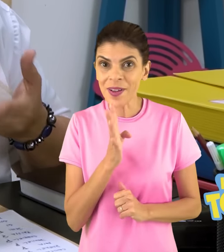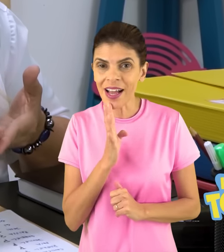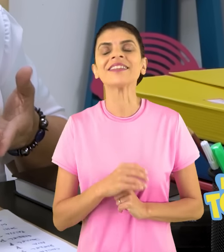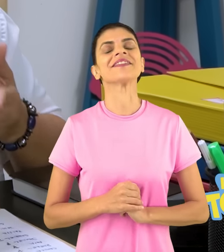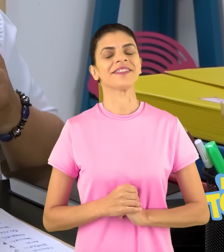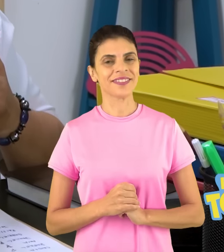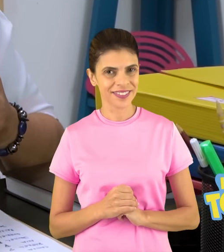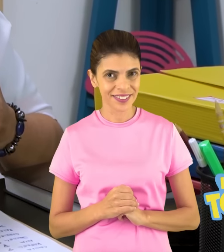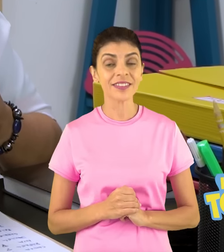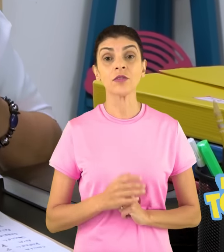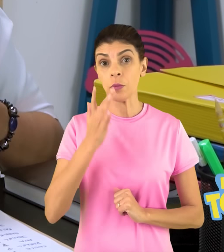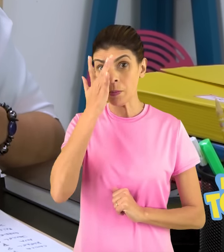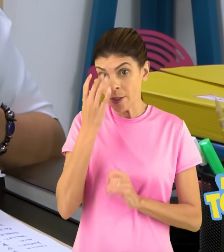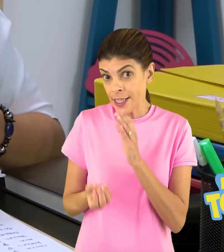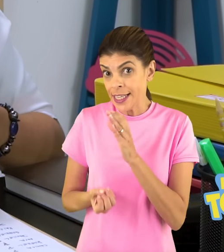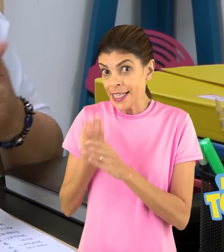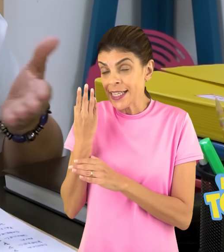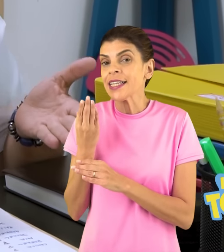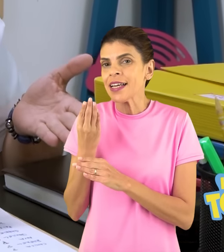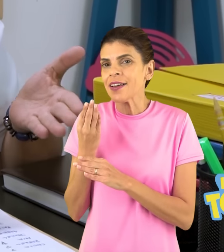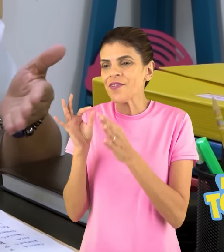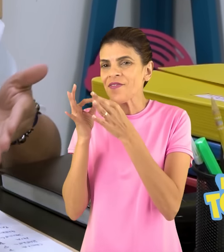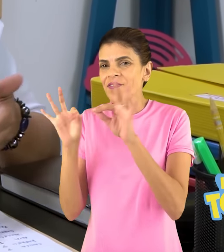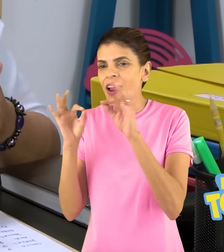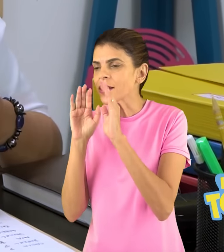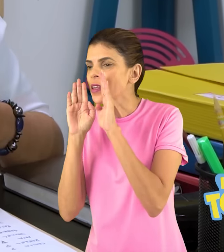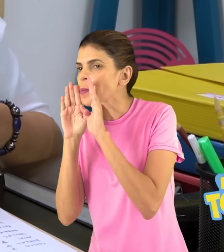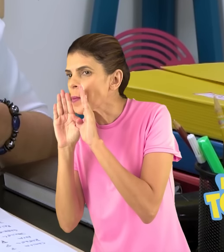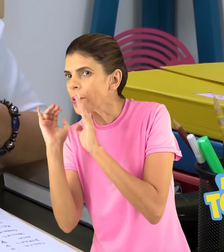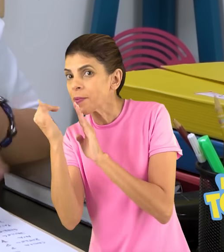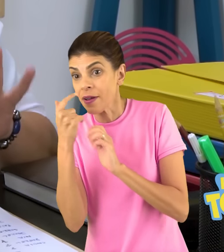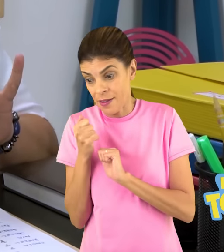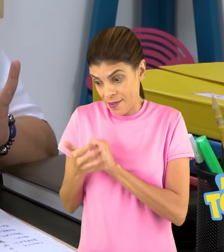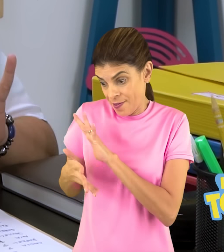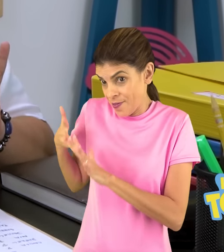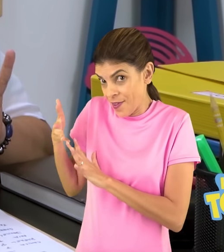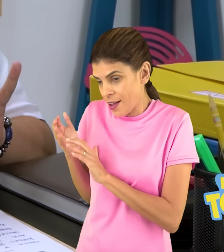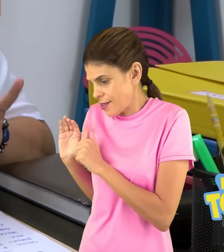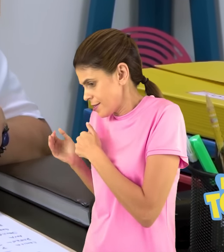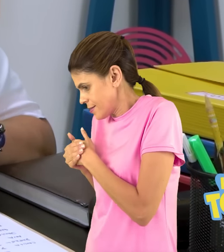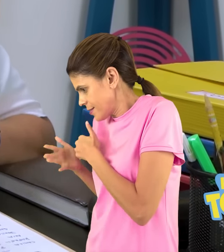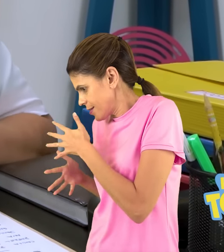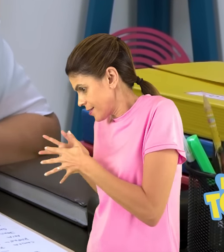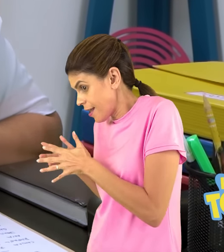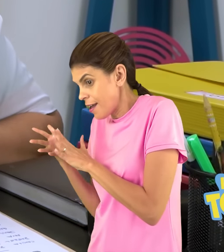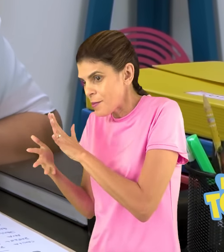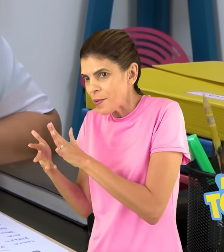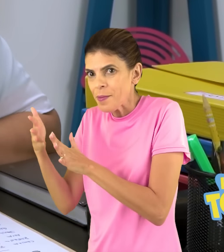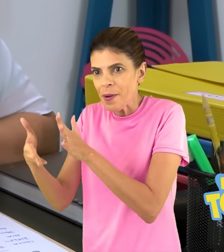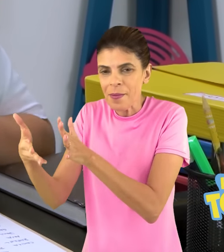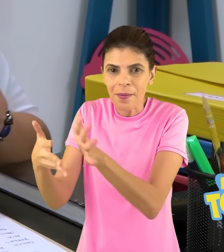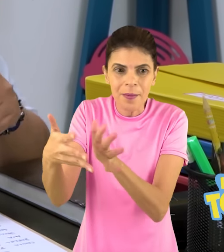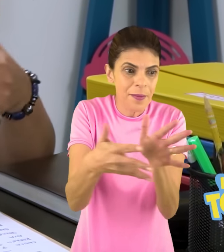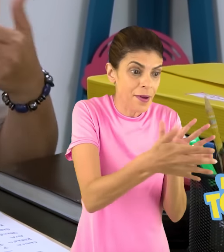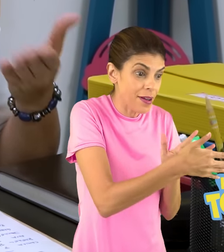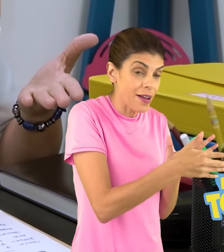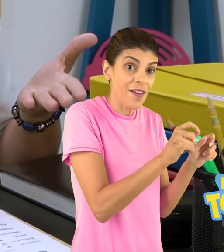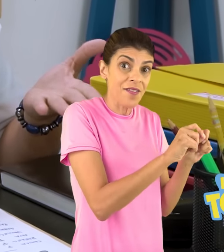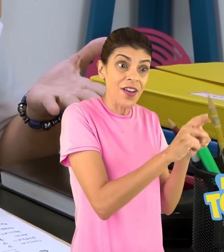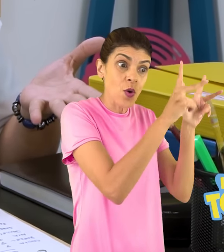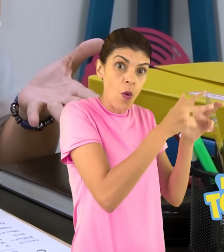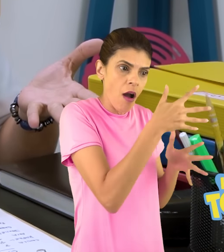Basicamente, uma pessoa vai criar uma frase e vai passar de pessoa pra pessoa. Uma de cada vez. A última pessoa precisa falar em